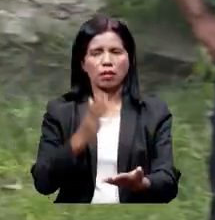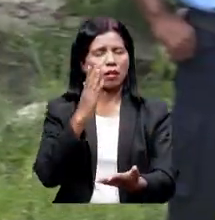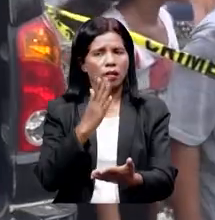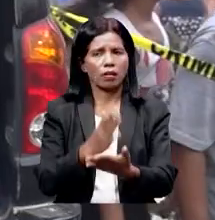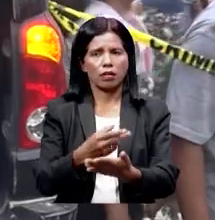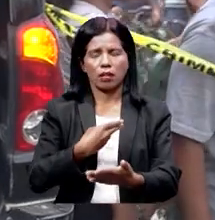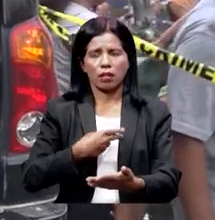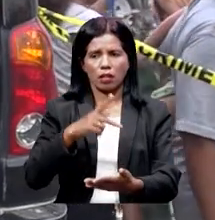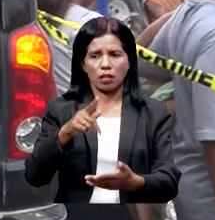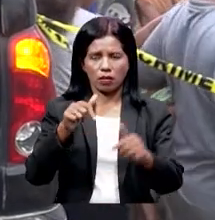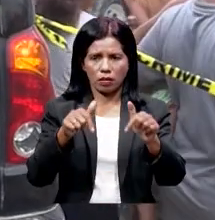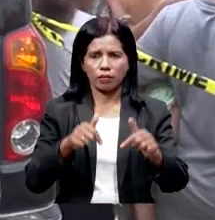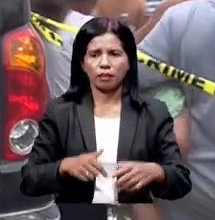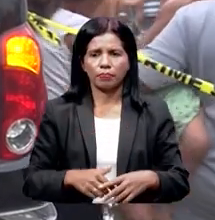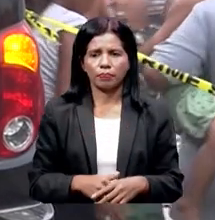a halokne.